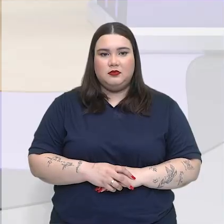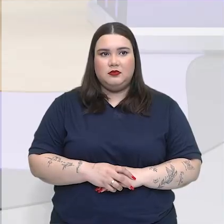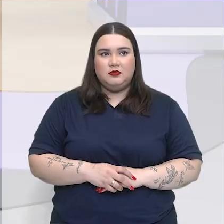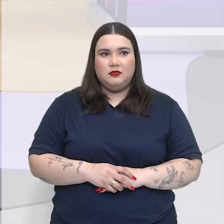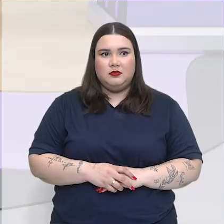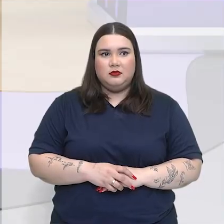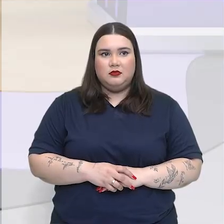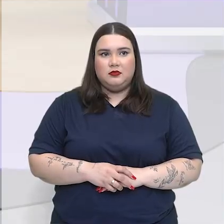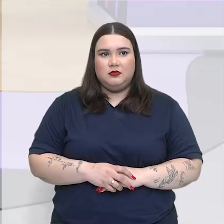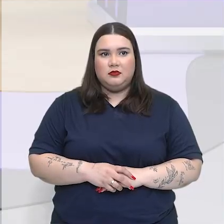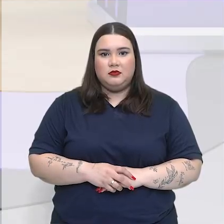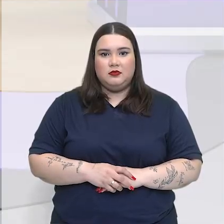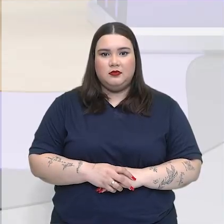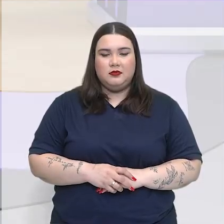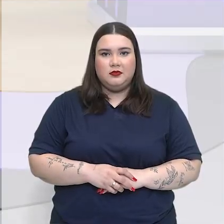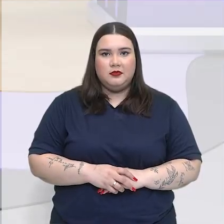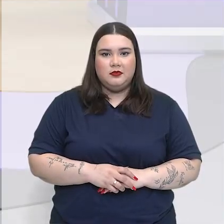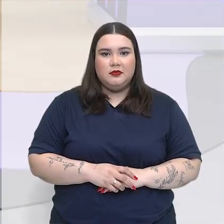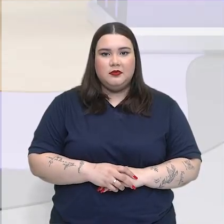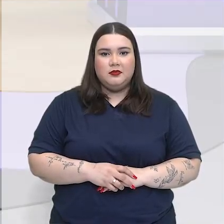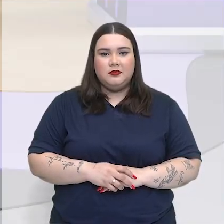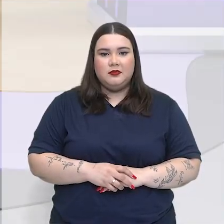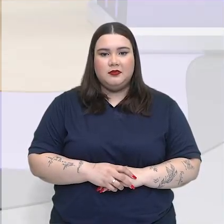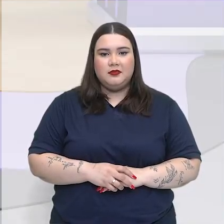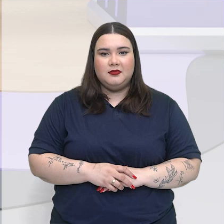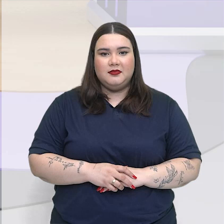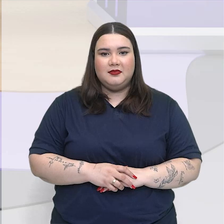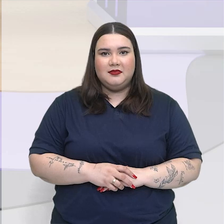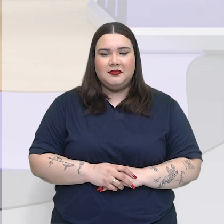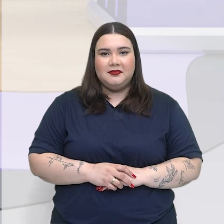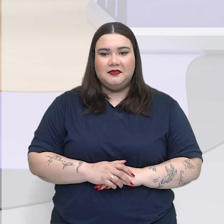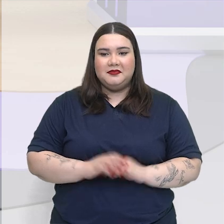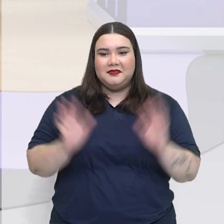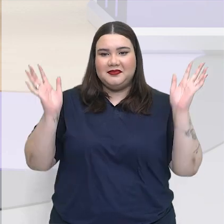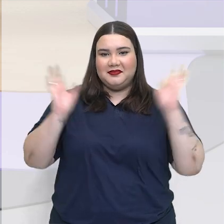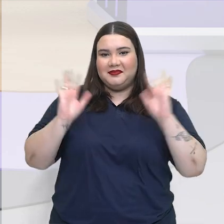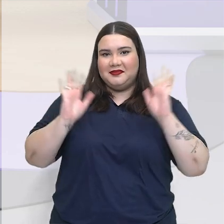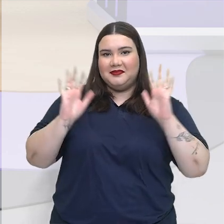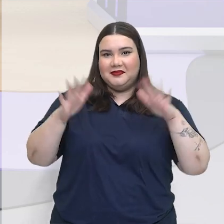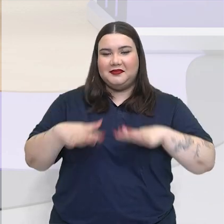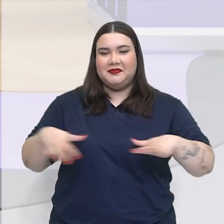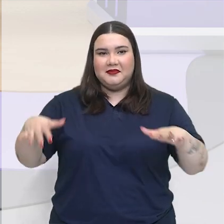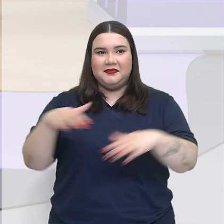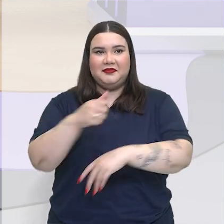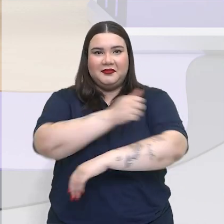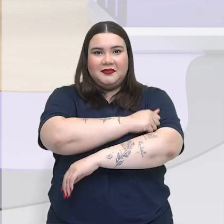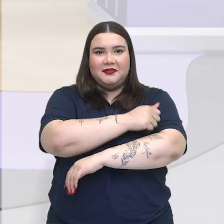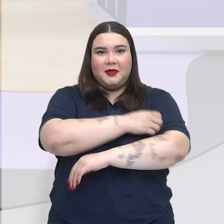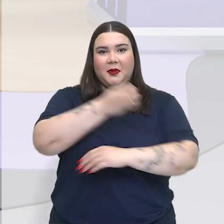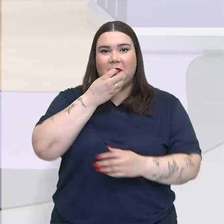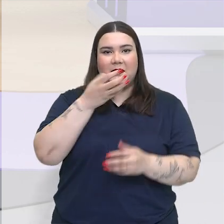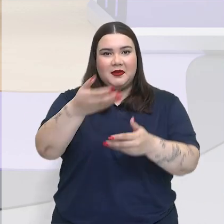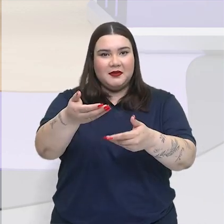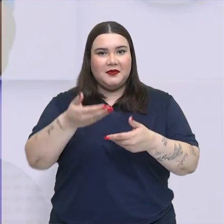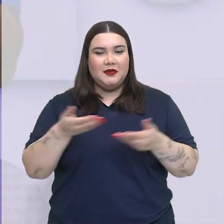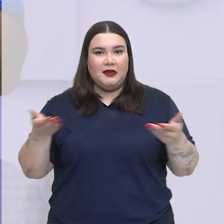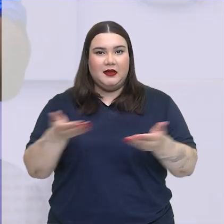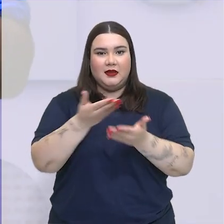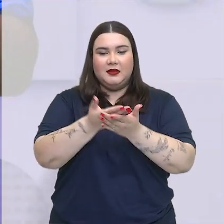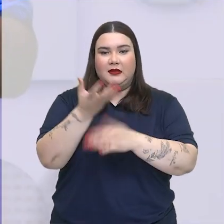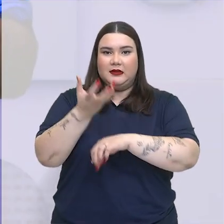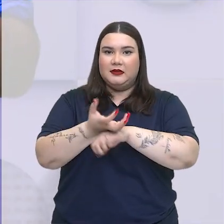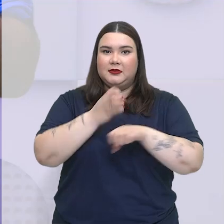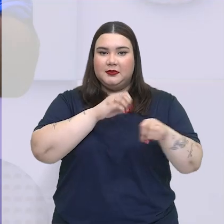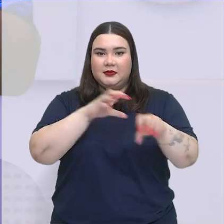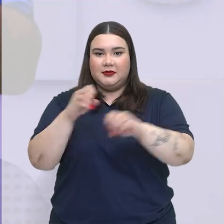Olá, meu caro aluno, minha cara aluna, seja bem-vindo e bem-vinda à nossa aula de ensino religioso. Aquele abraço de acolhida. Eu sou o professor